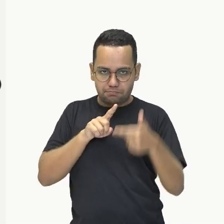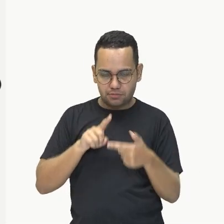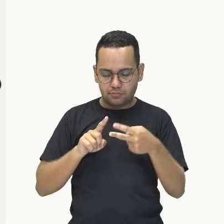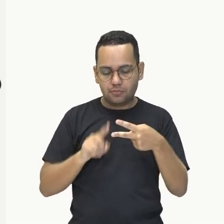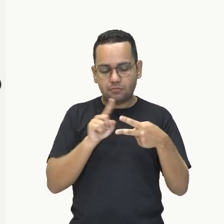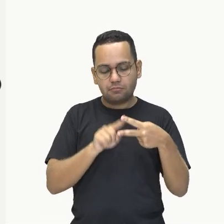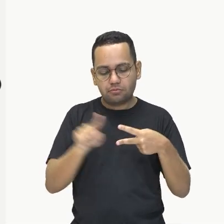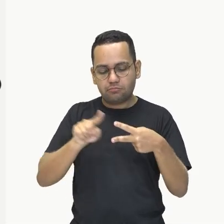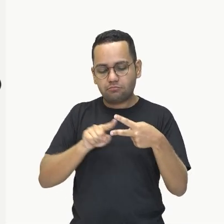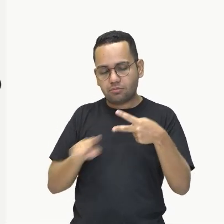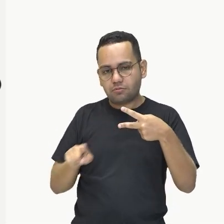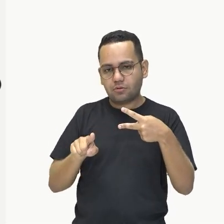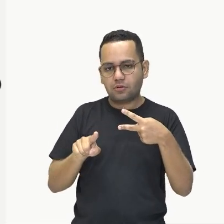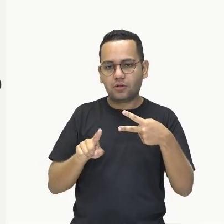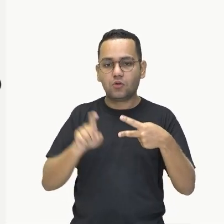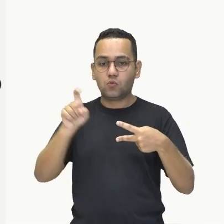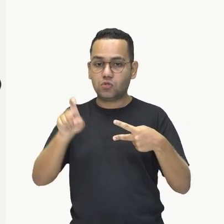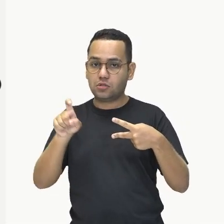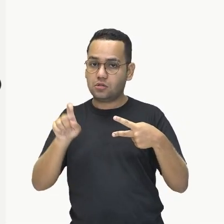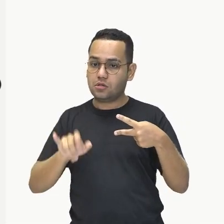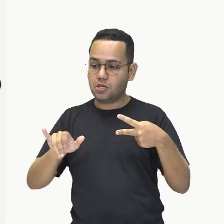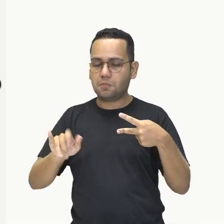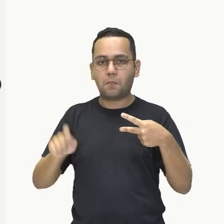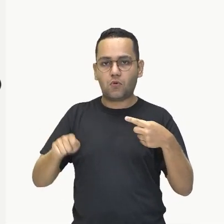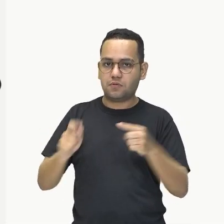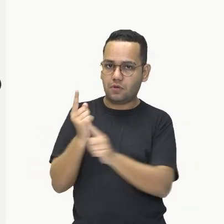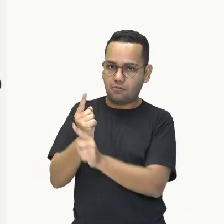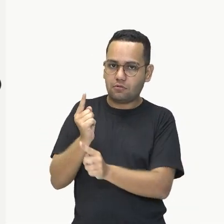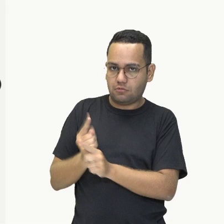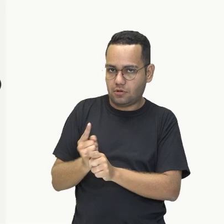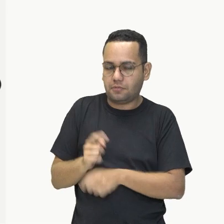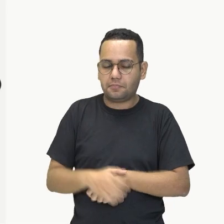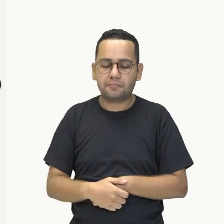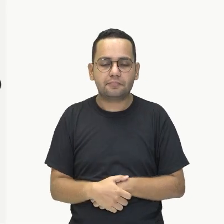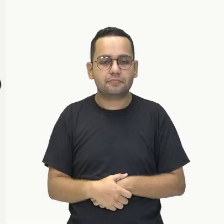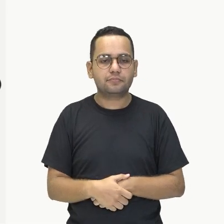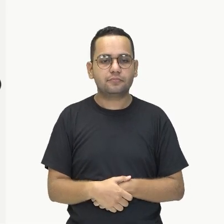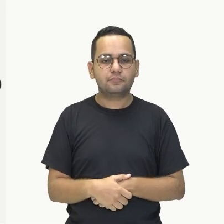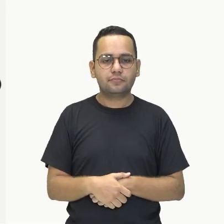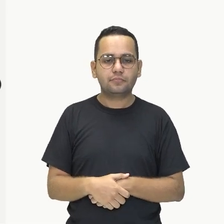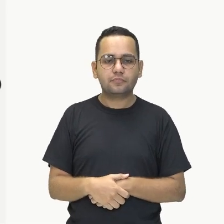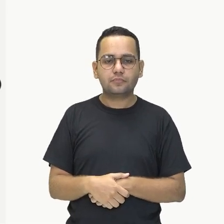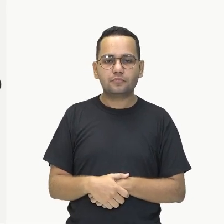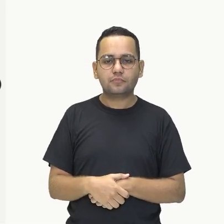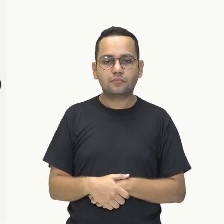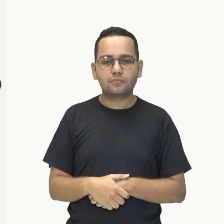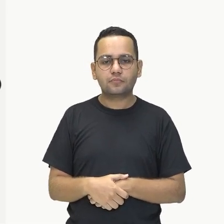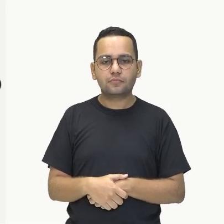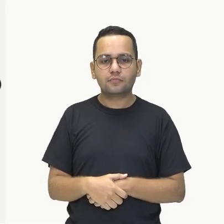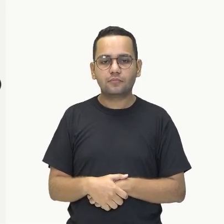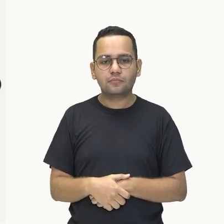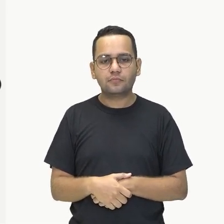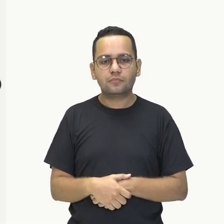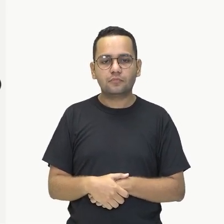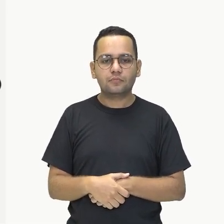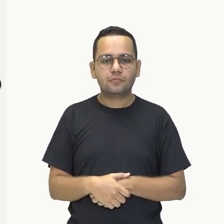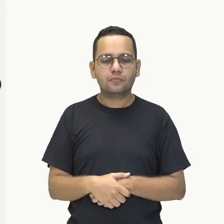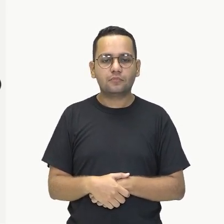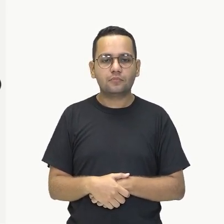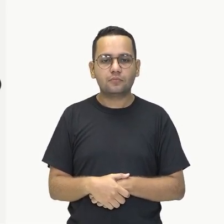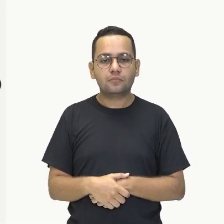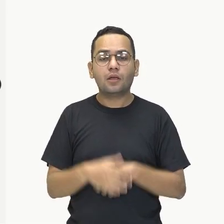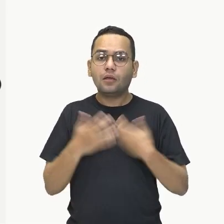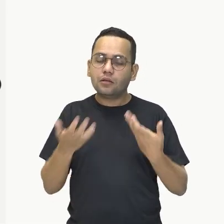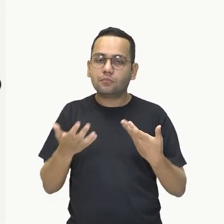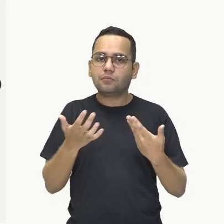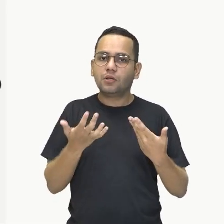variável y. Se eu considerar a minha variável x, certo? Eu vou verificar todos os